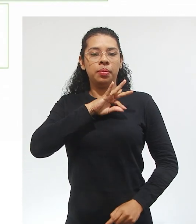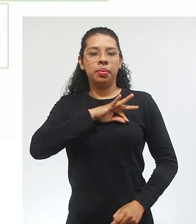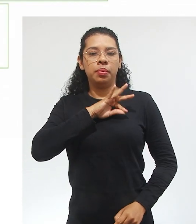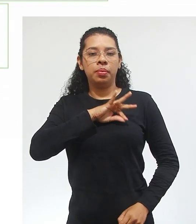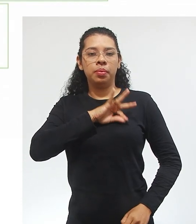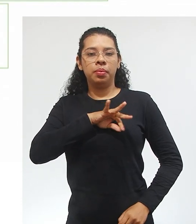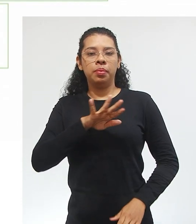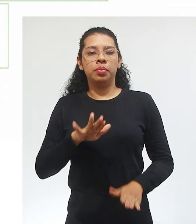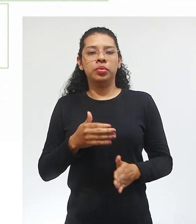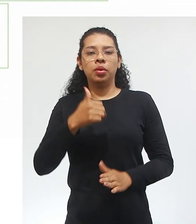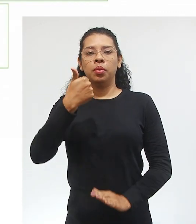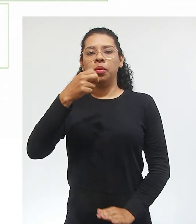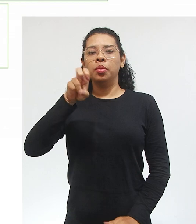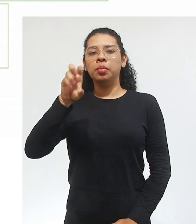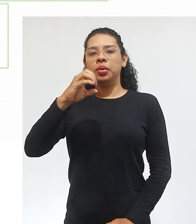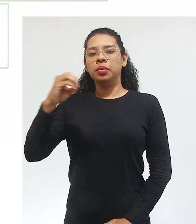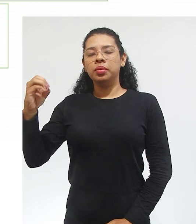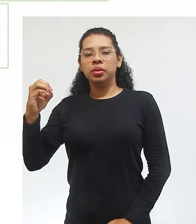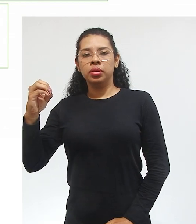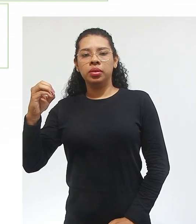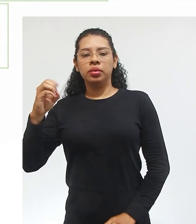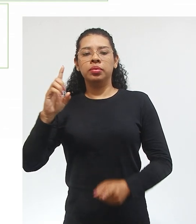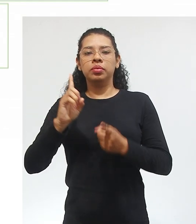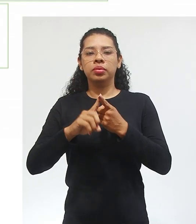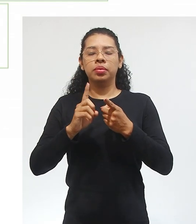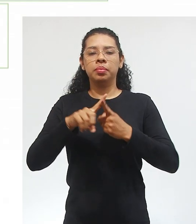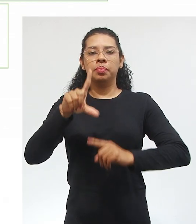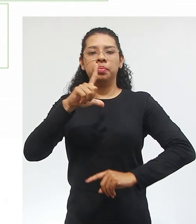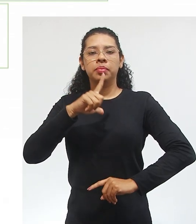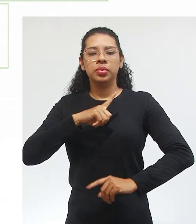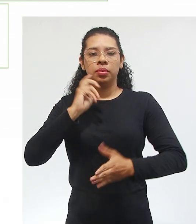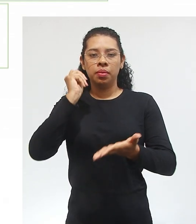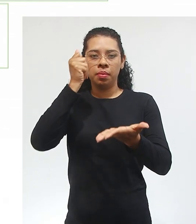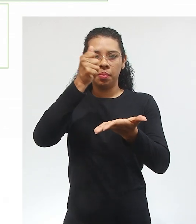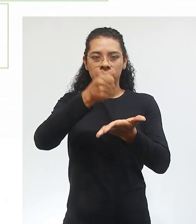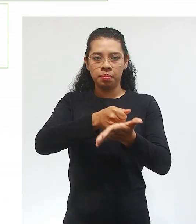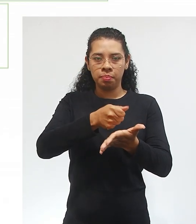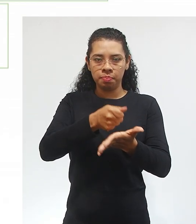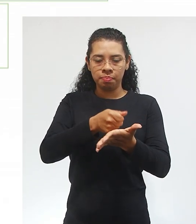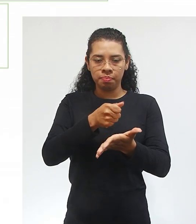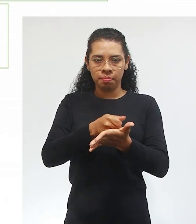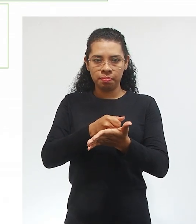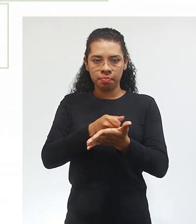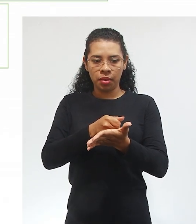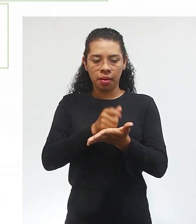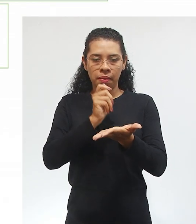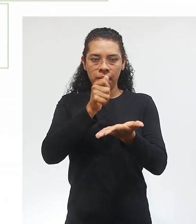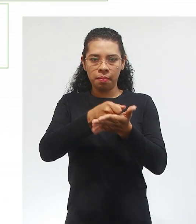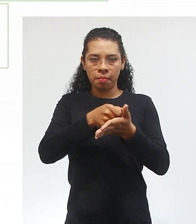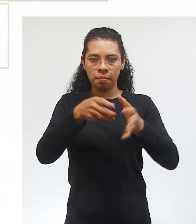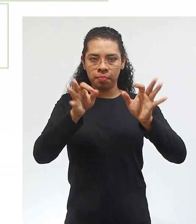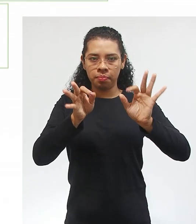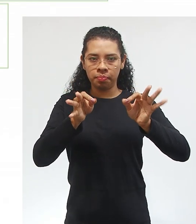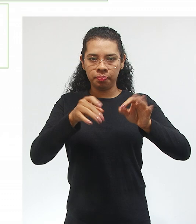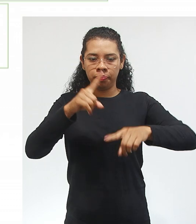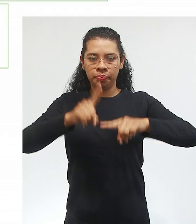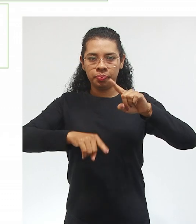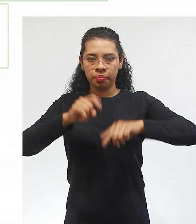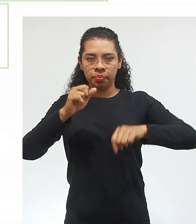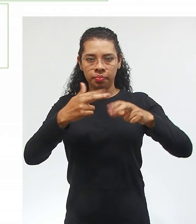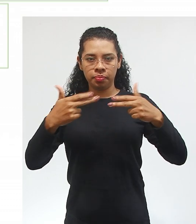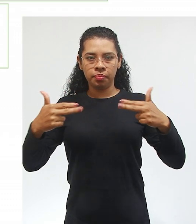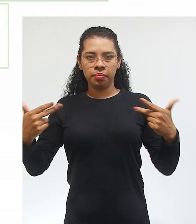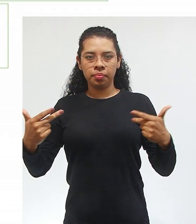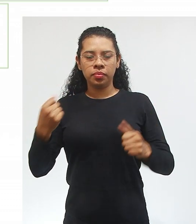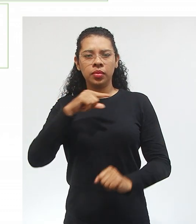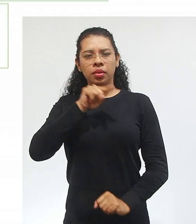E nosso último lançamento aqui, temos o quê? O pagamento em dinheiro referente à compra